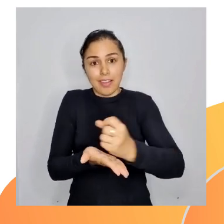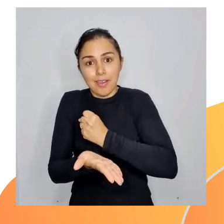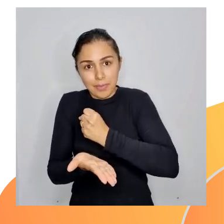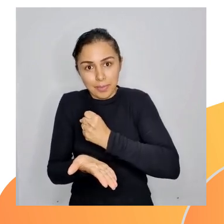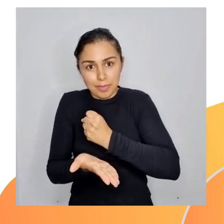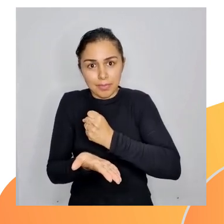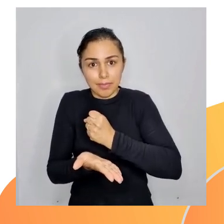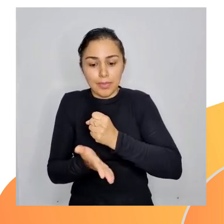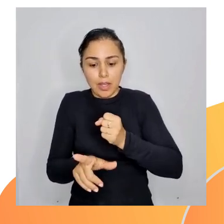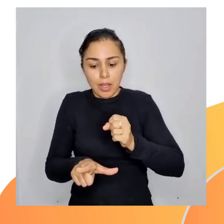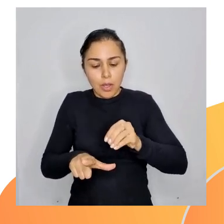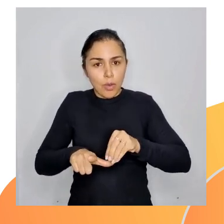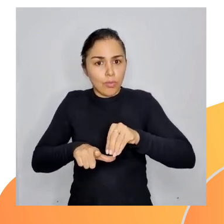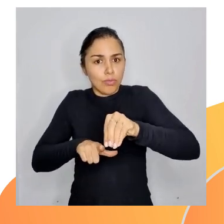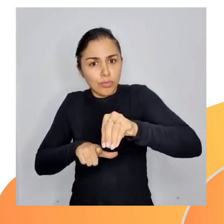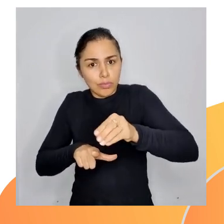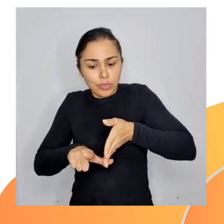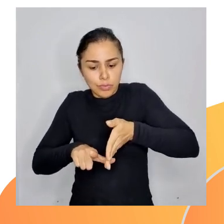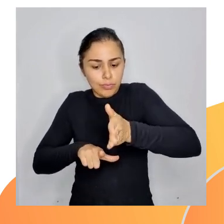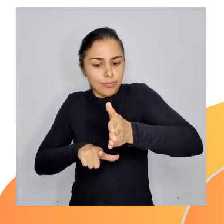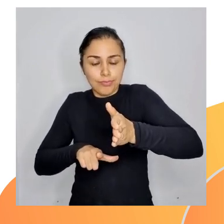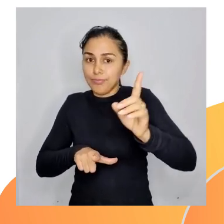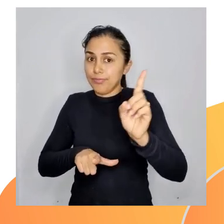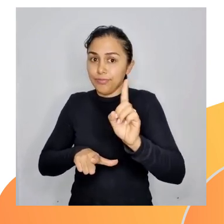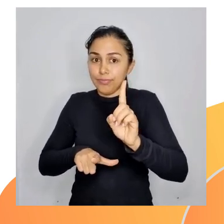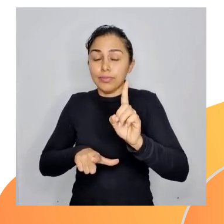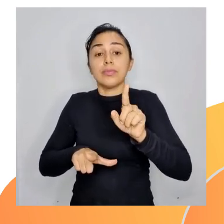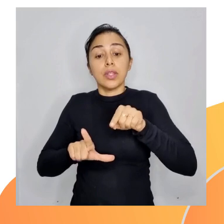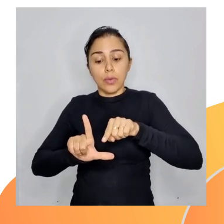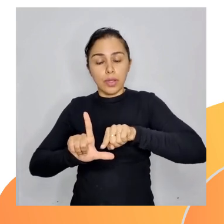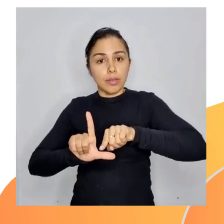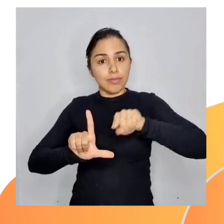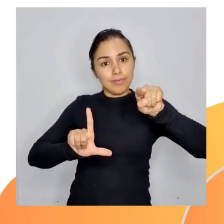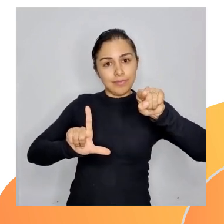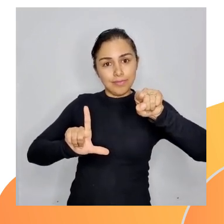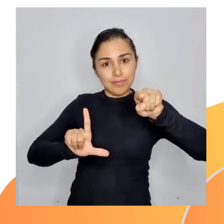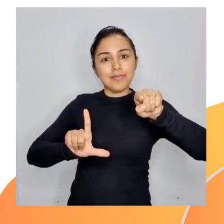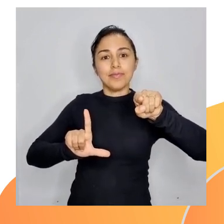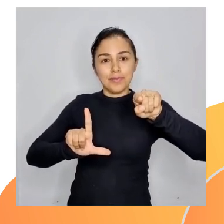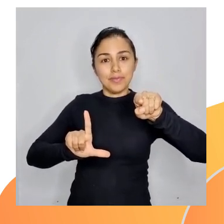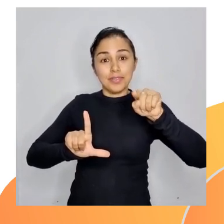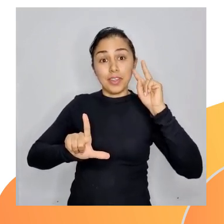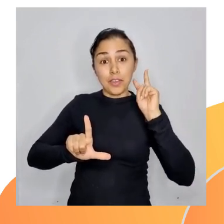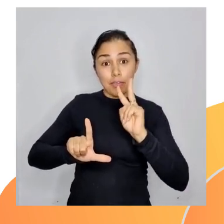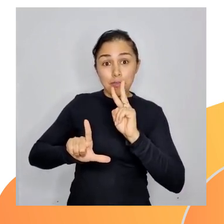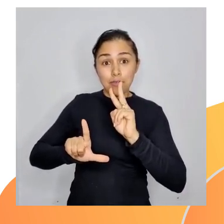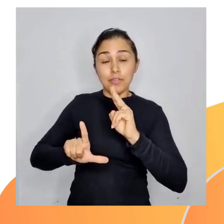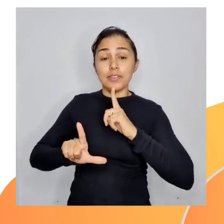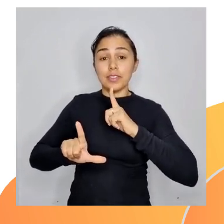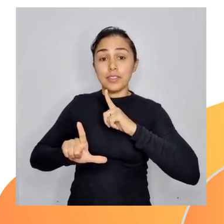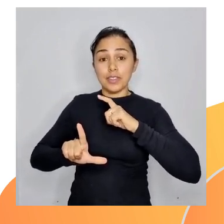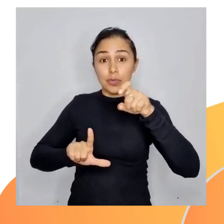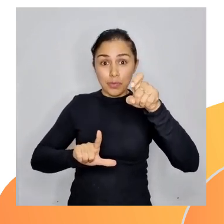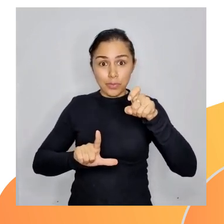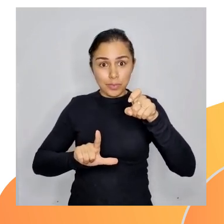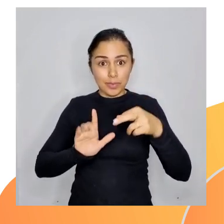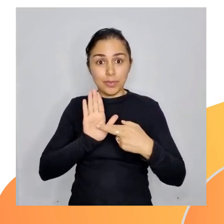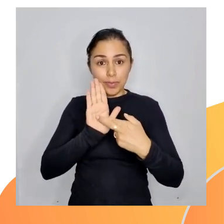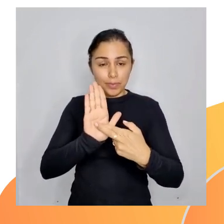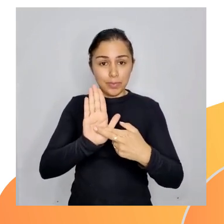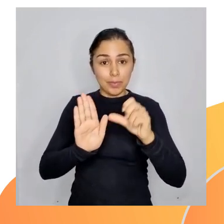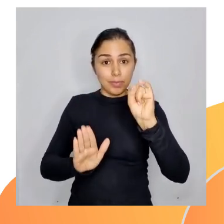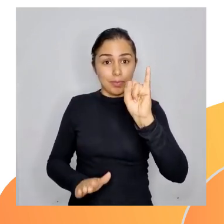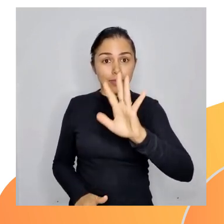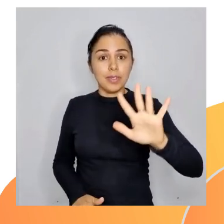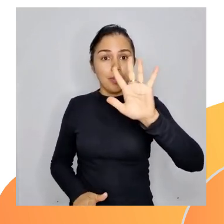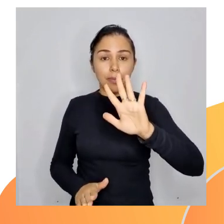um formato diferente do seu movimento. Então ele captura na diagonal. Observem aí esses xizinhos aí na